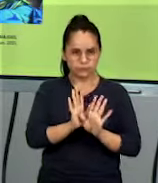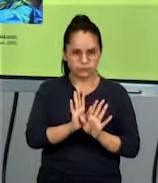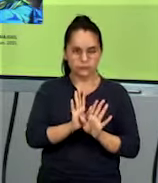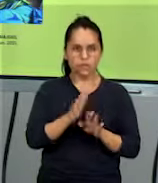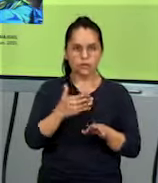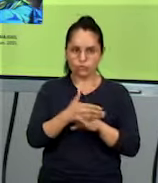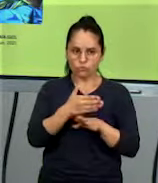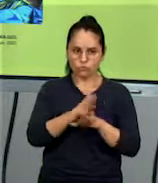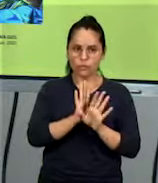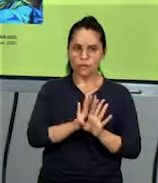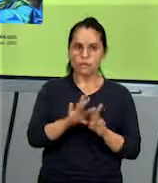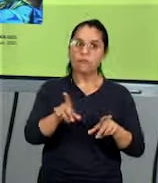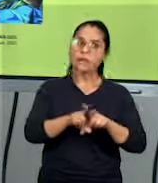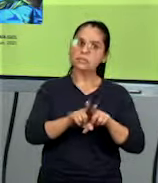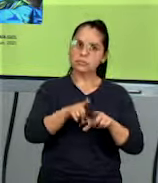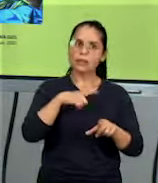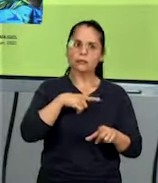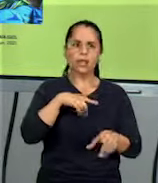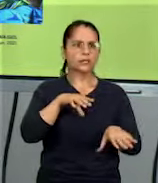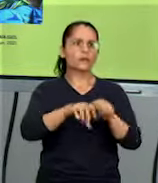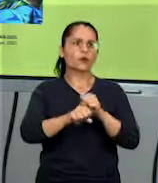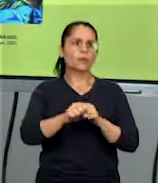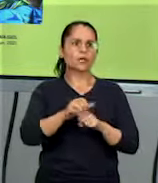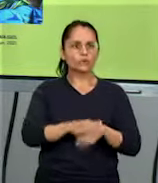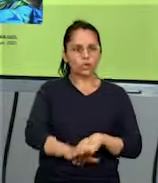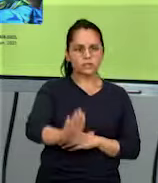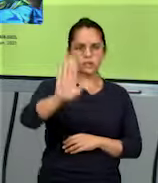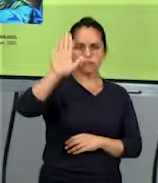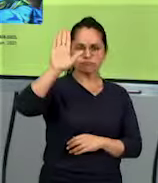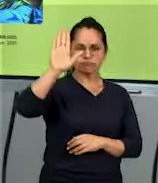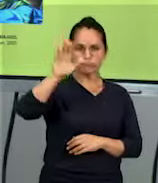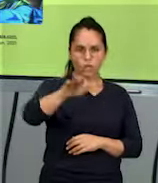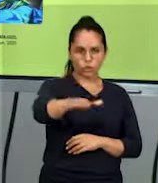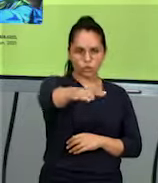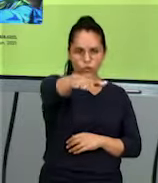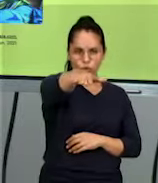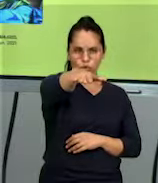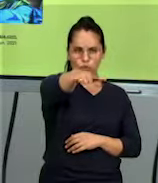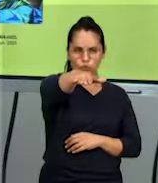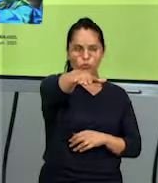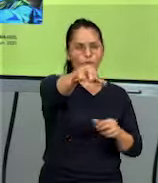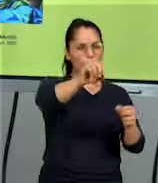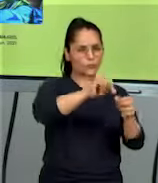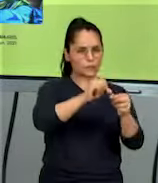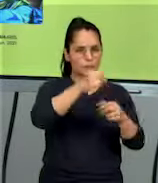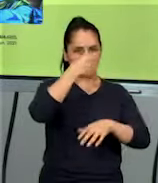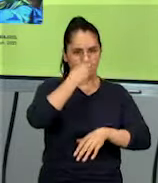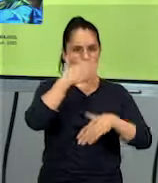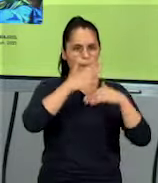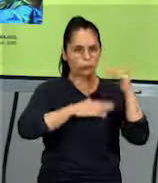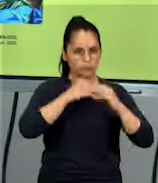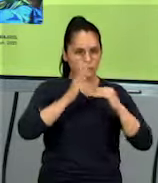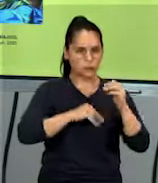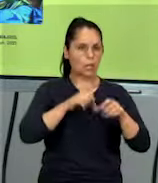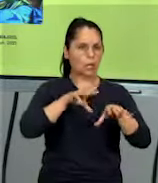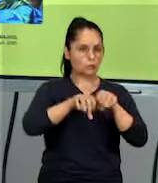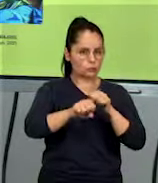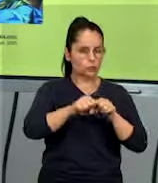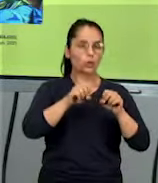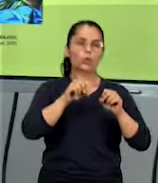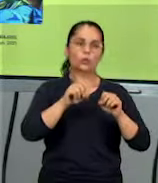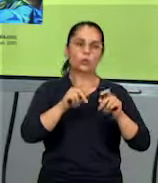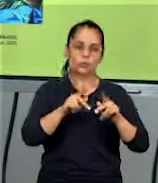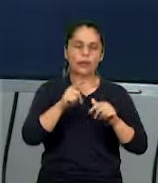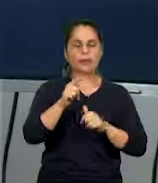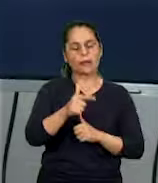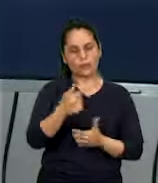ritos de compromisso também na formatura, quando você faz um juramento que você vai exercer bem aquela profissão. É um rito de